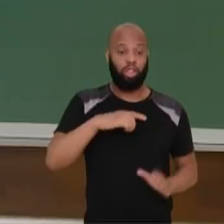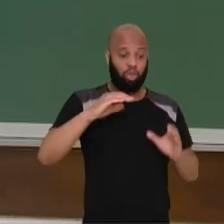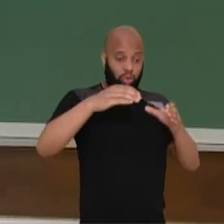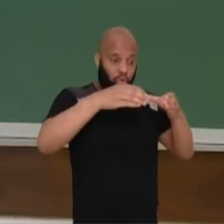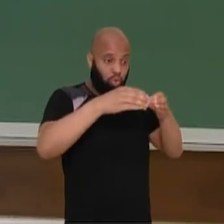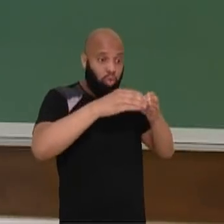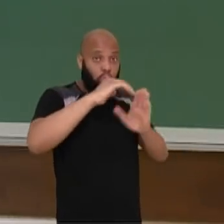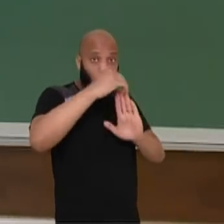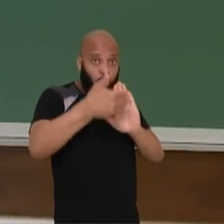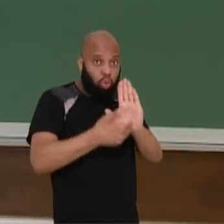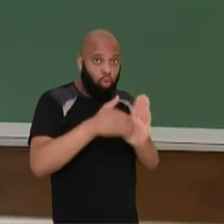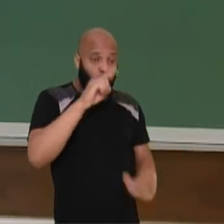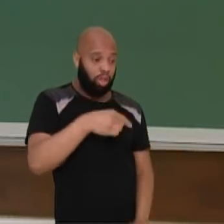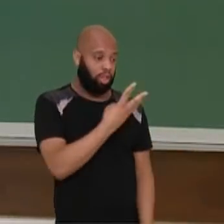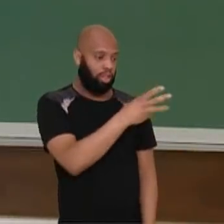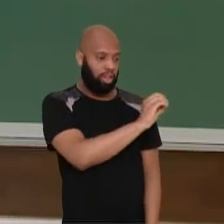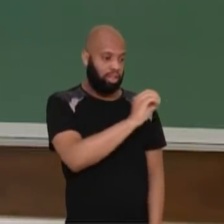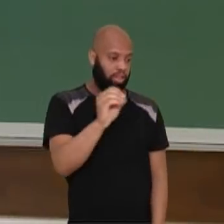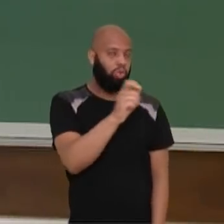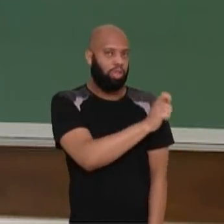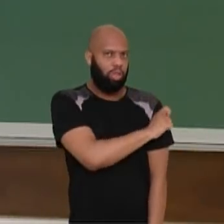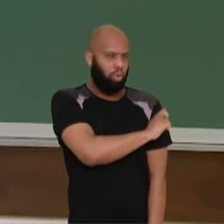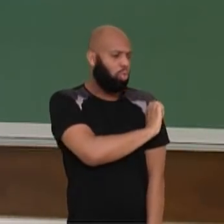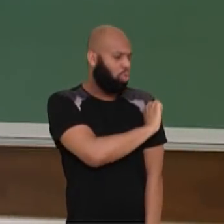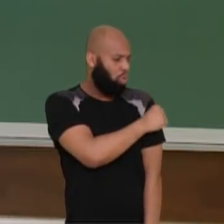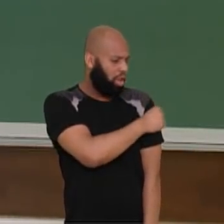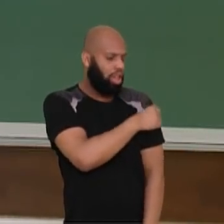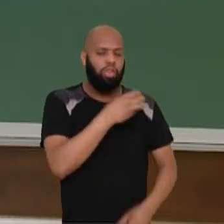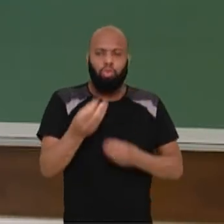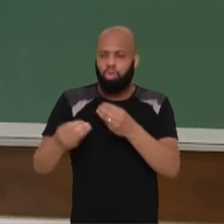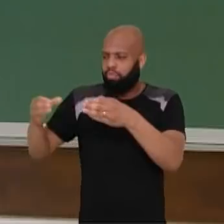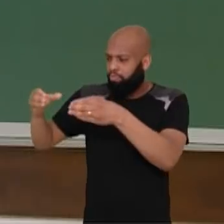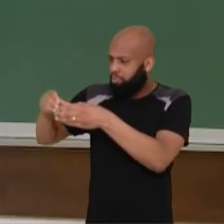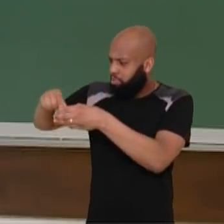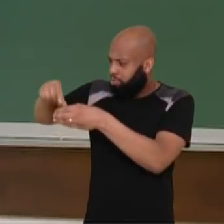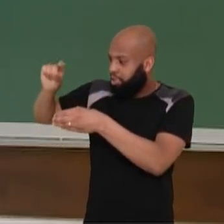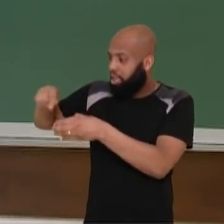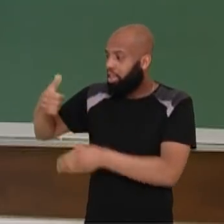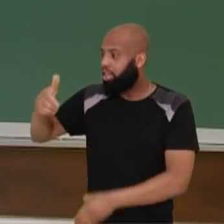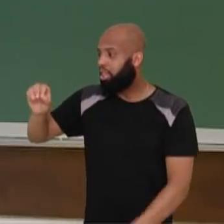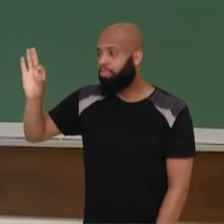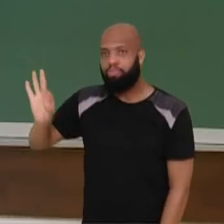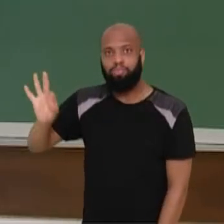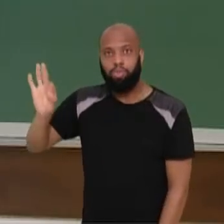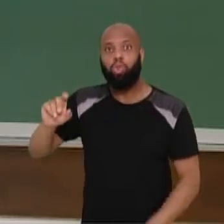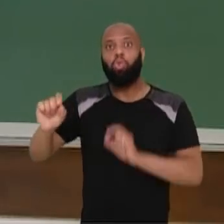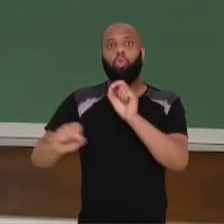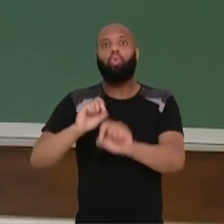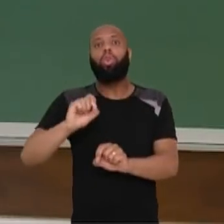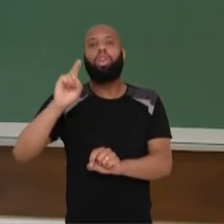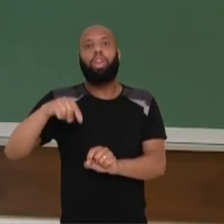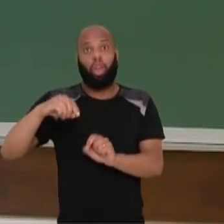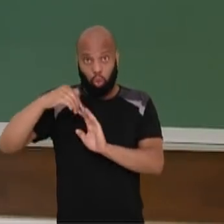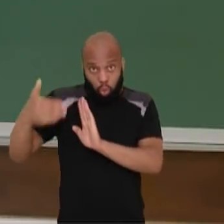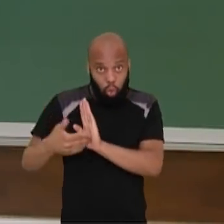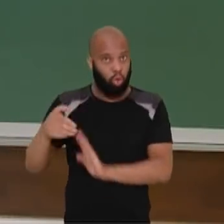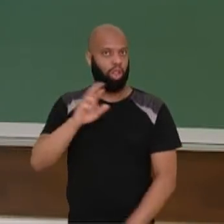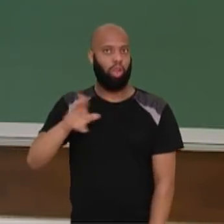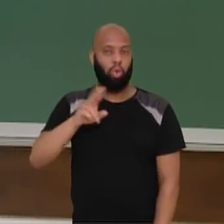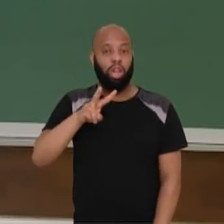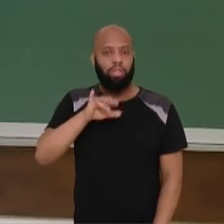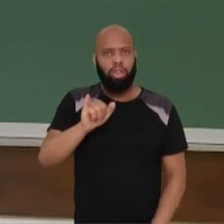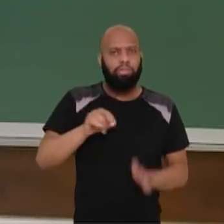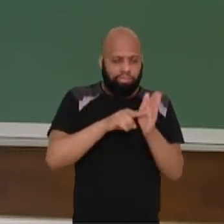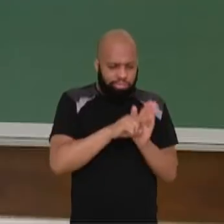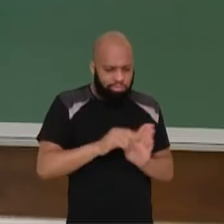então, 300 alunos do 8º ano. E a amostra é 10%. 10% é uma parte do total. Ele não vai pesquisar